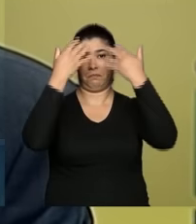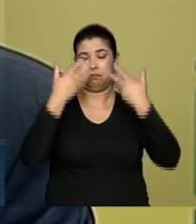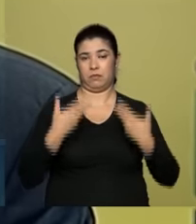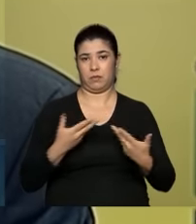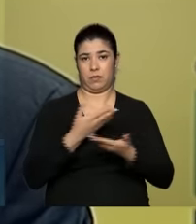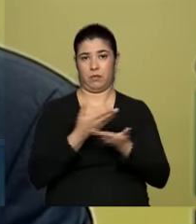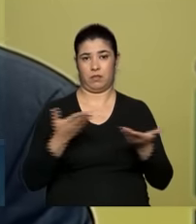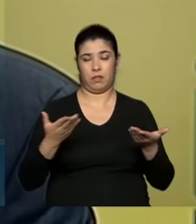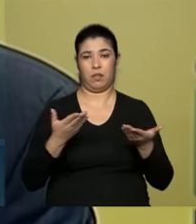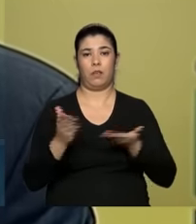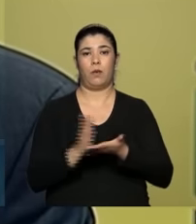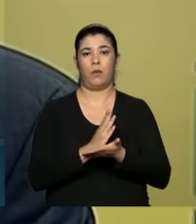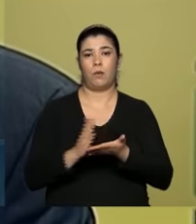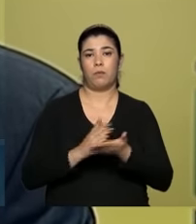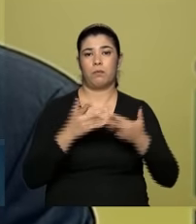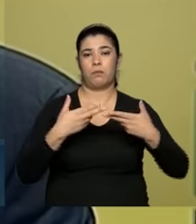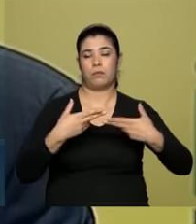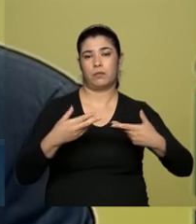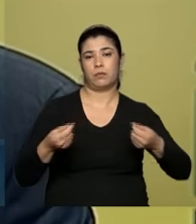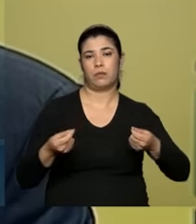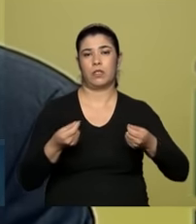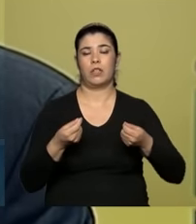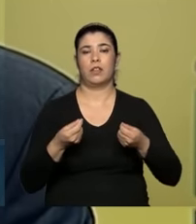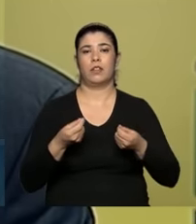inclusive procurando